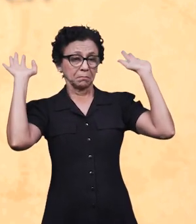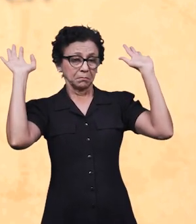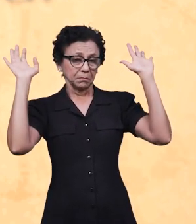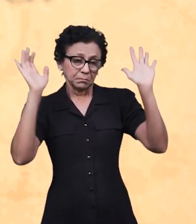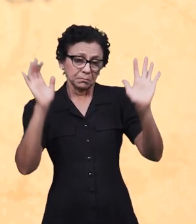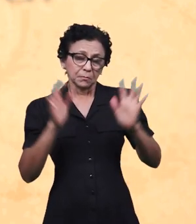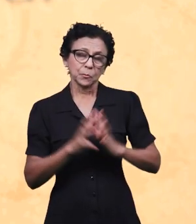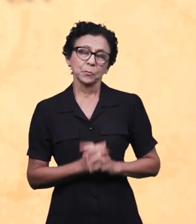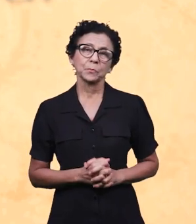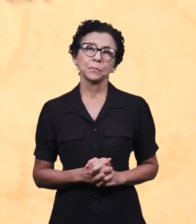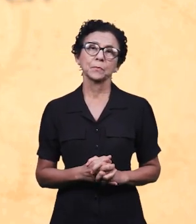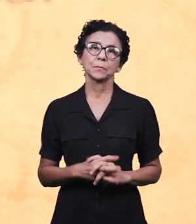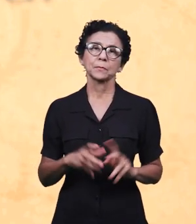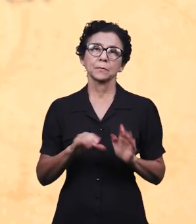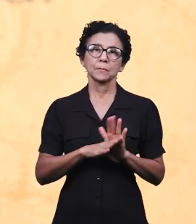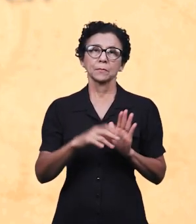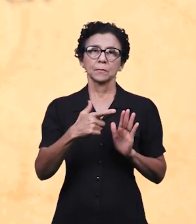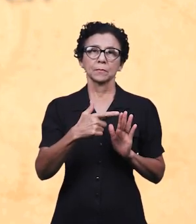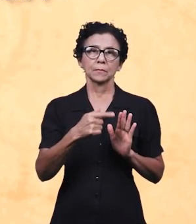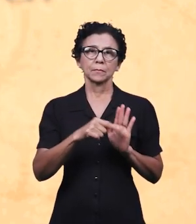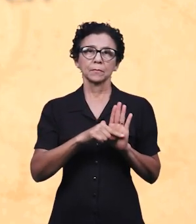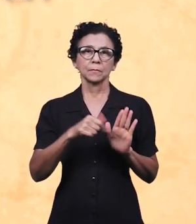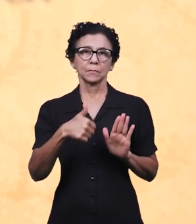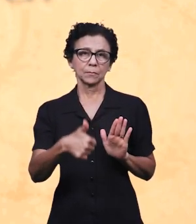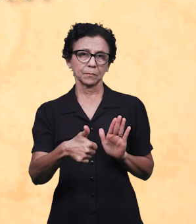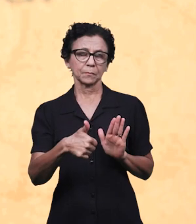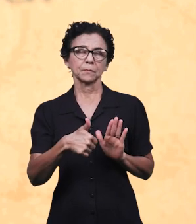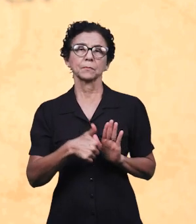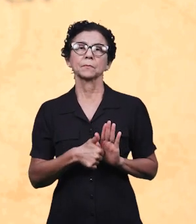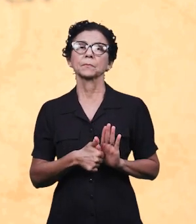nome Júlio da corte Augusta.